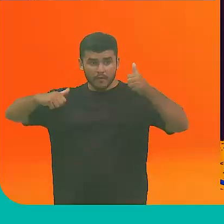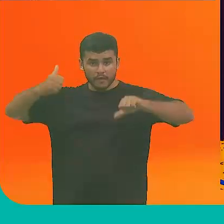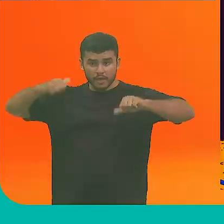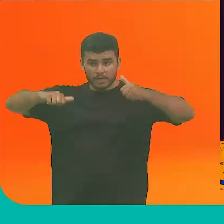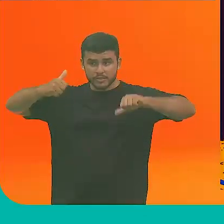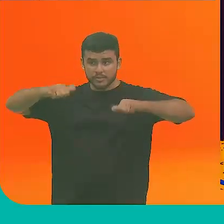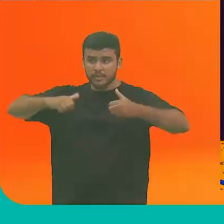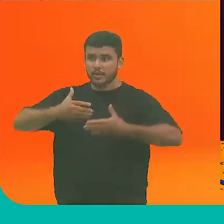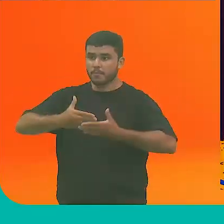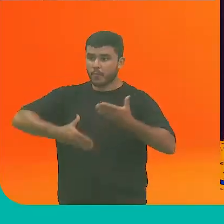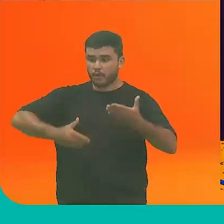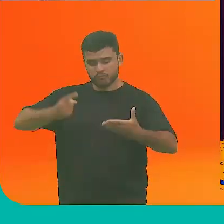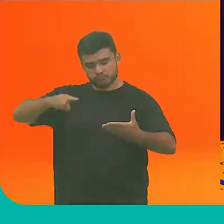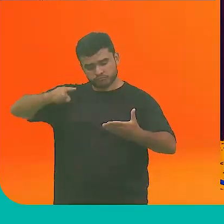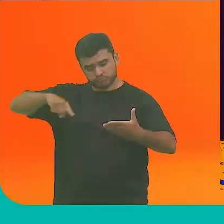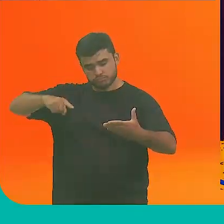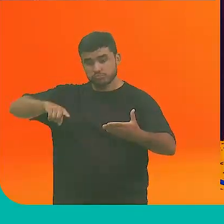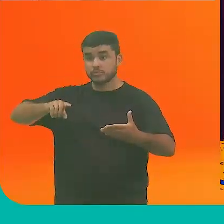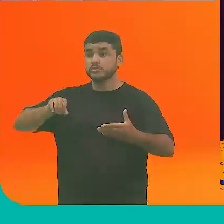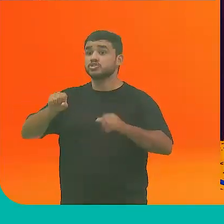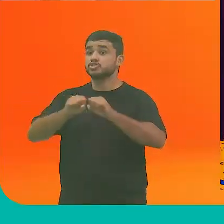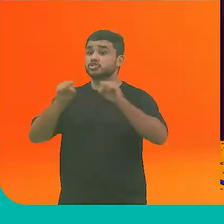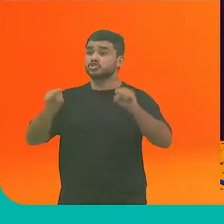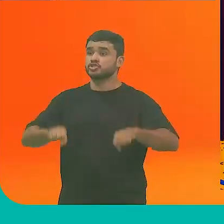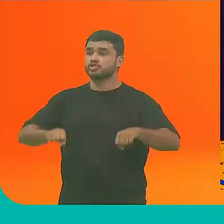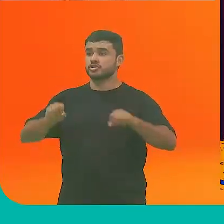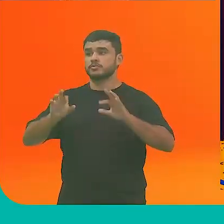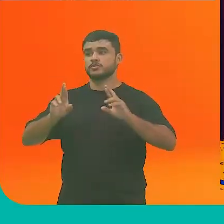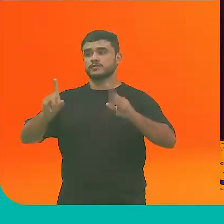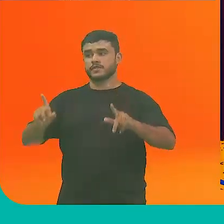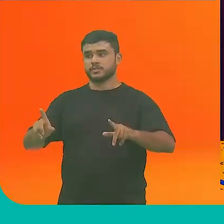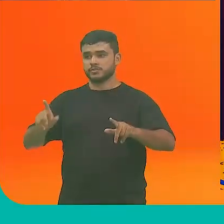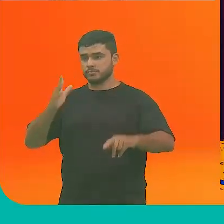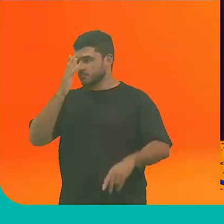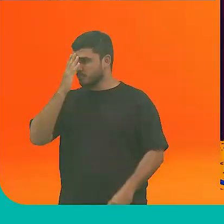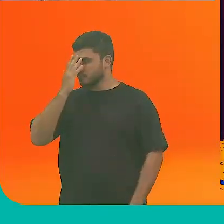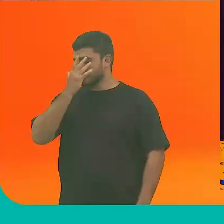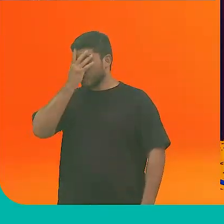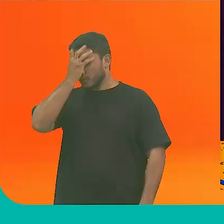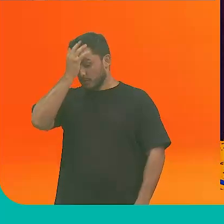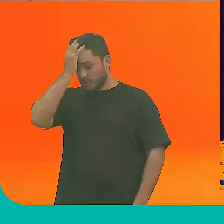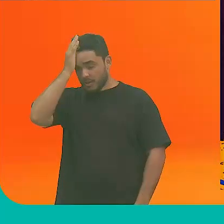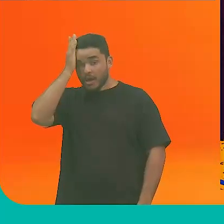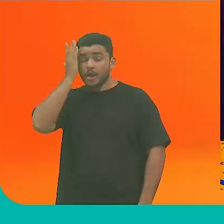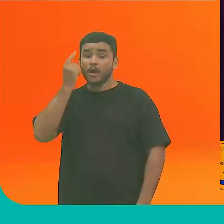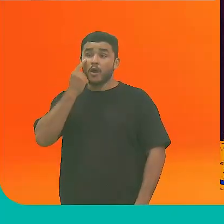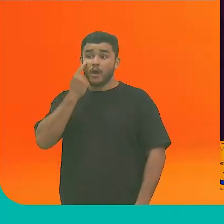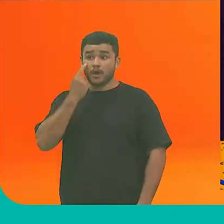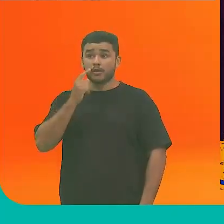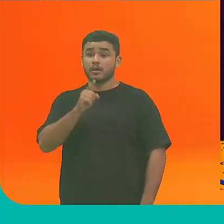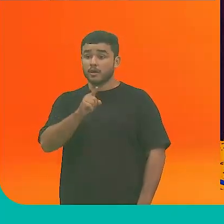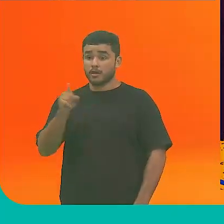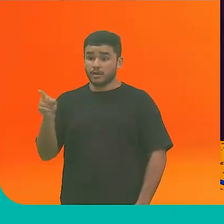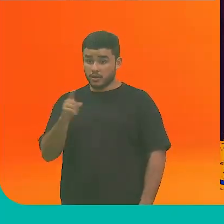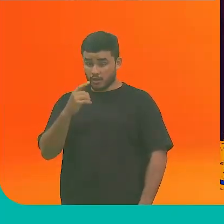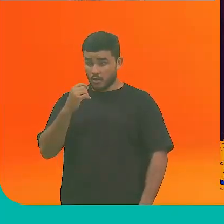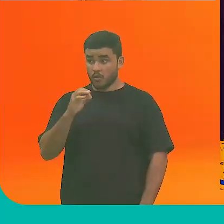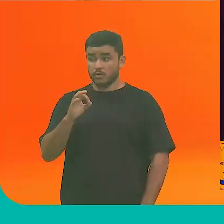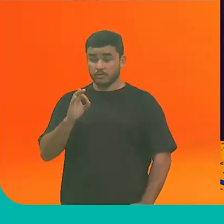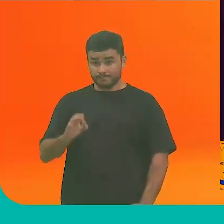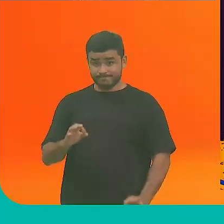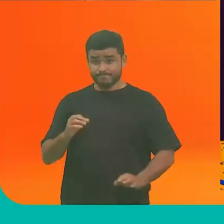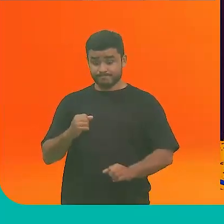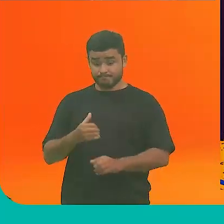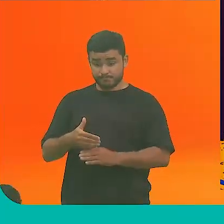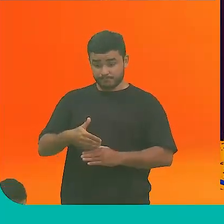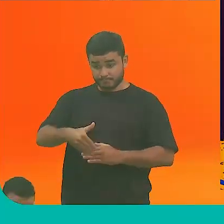mais caem no Enem. E se eu fosse apostar, nós devemos ter no Enem de 2024